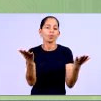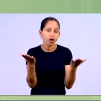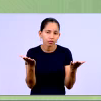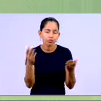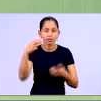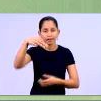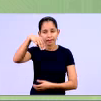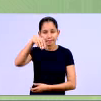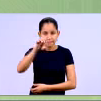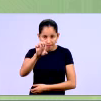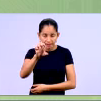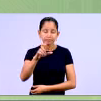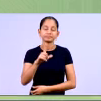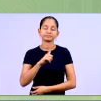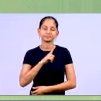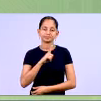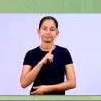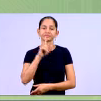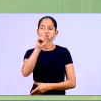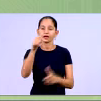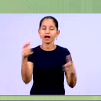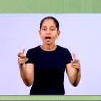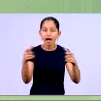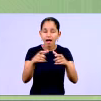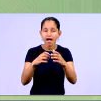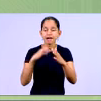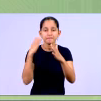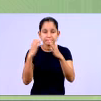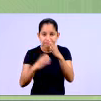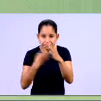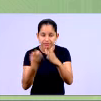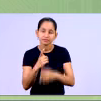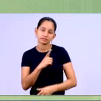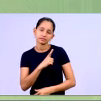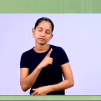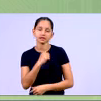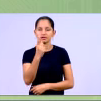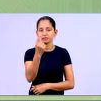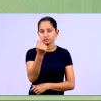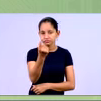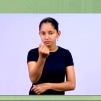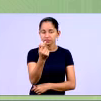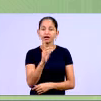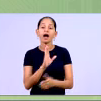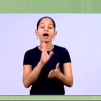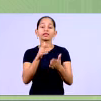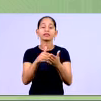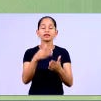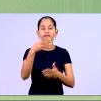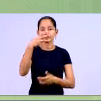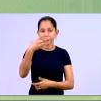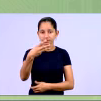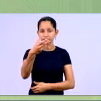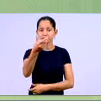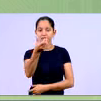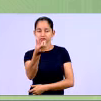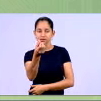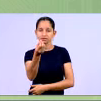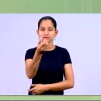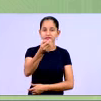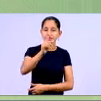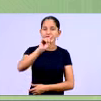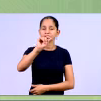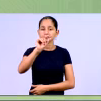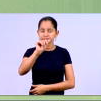MEs? Empresa que ofere receita bruta anual de até 360 mil. Exatamente aquilo que estava lá